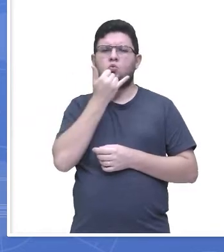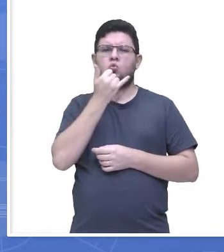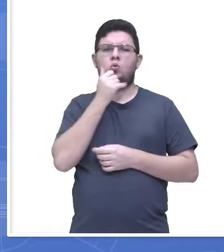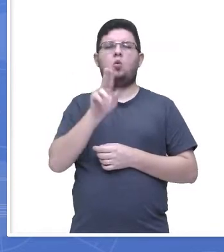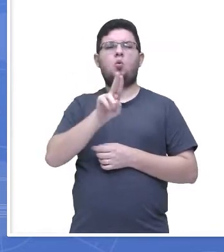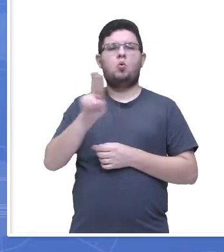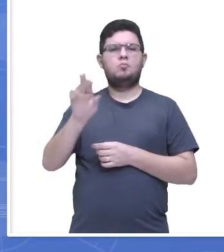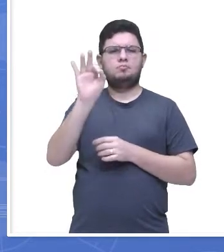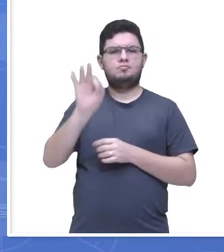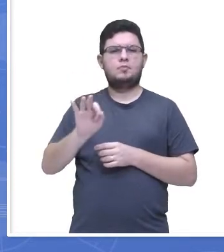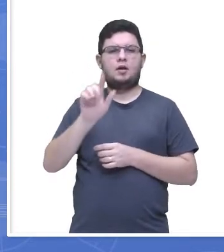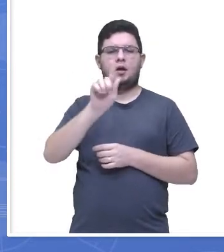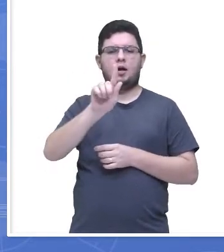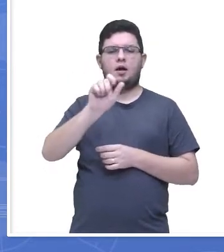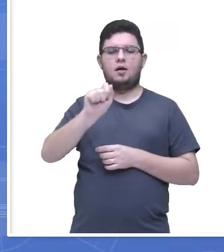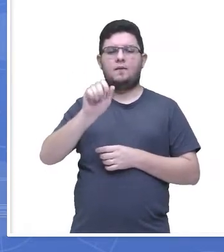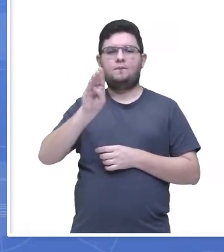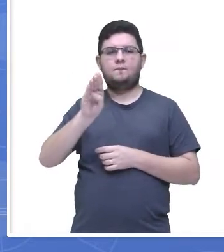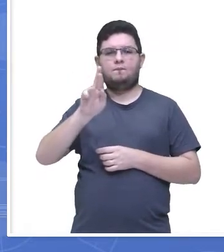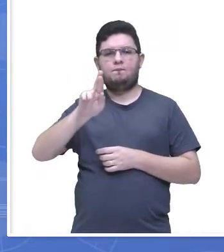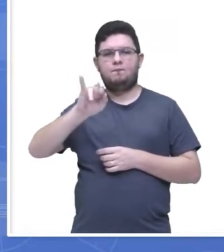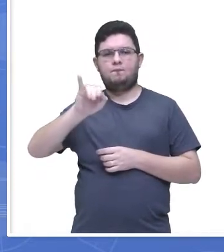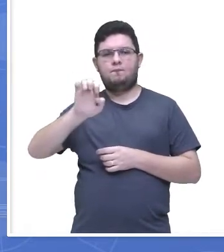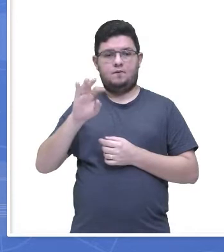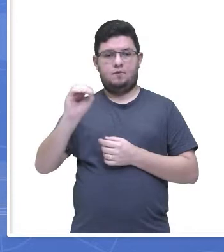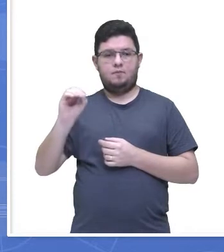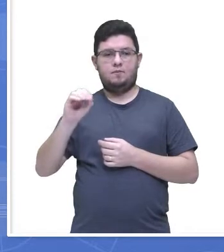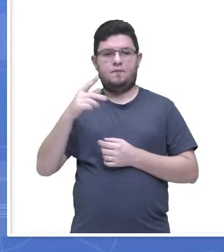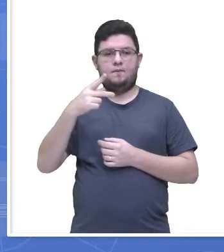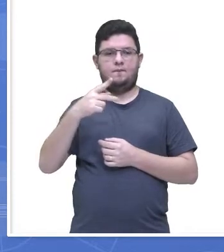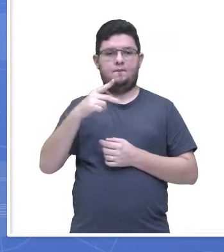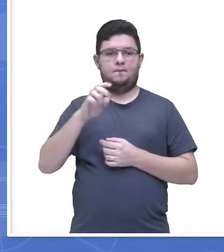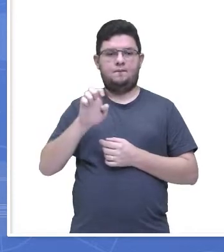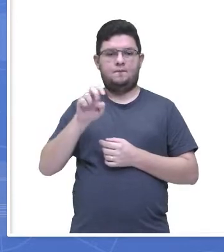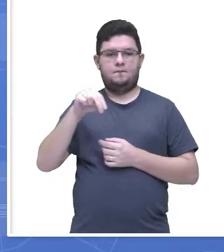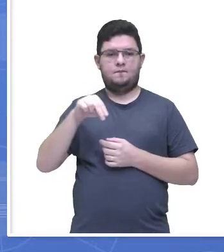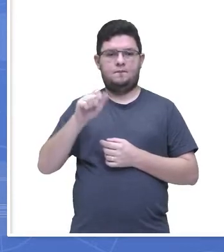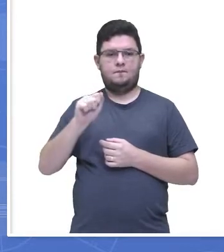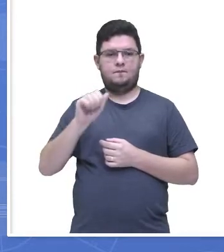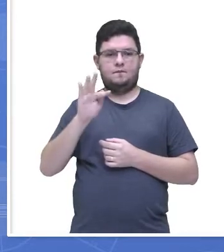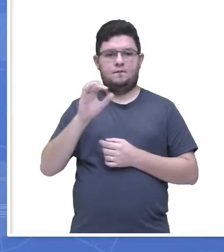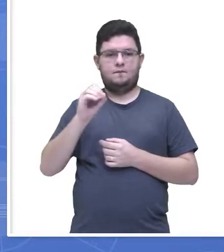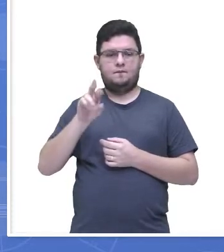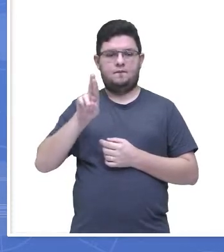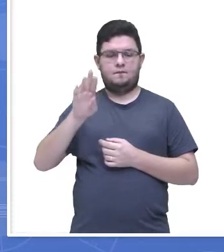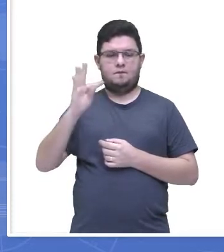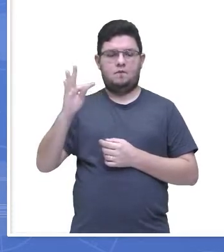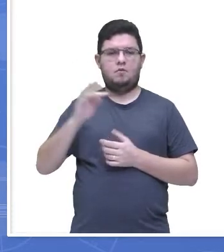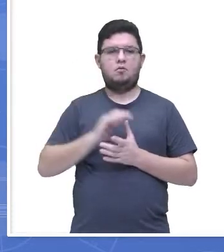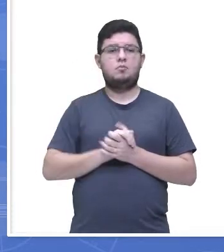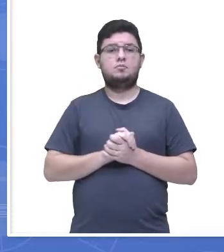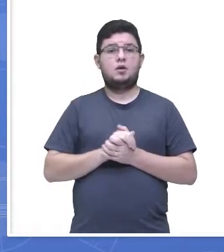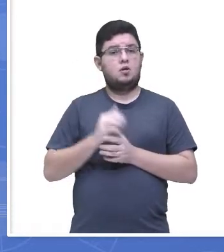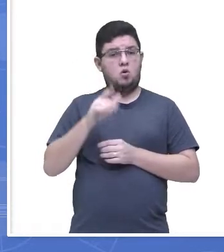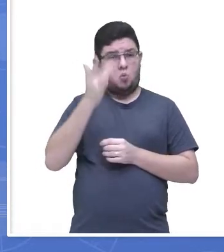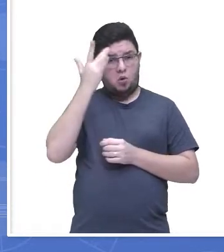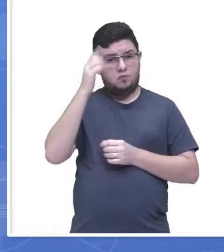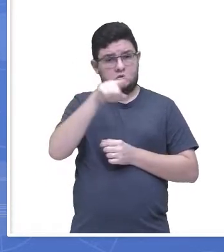contribuindo assim para promover o respeito da diversidade cultural